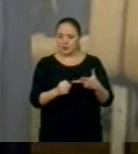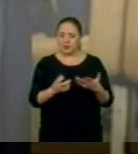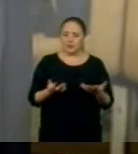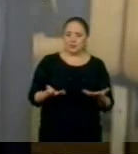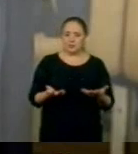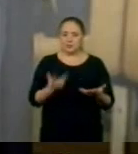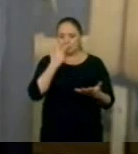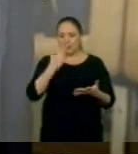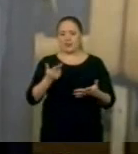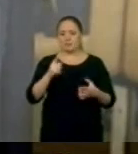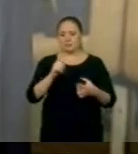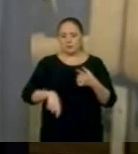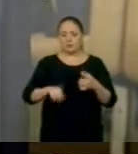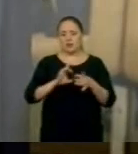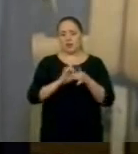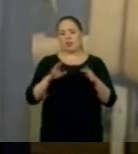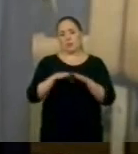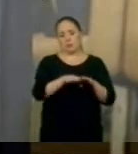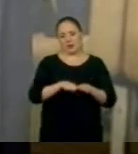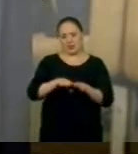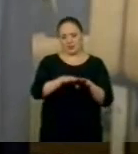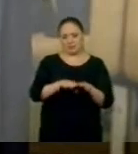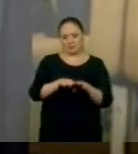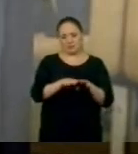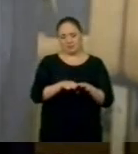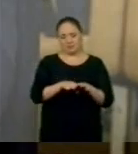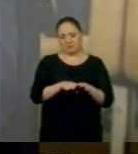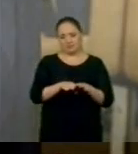a democracia corre perigo.